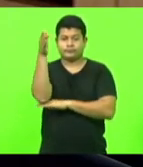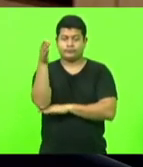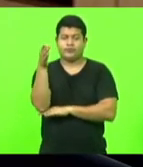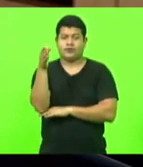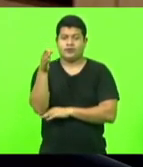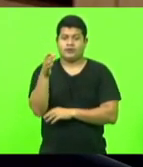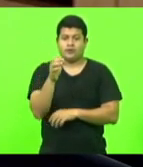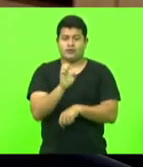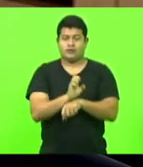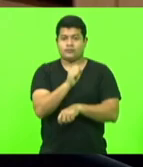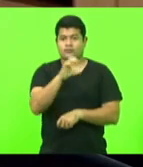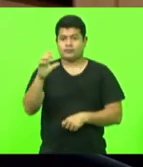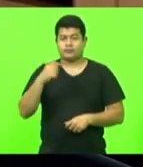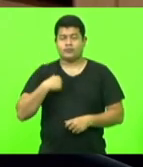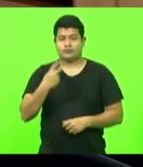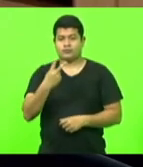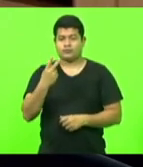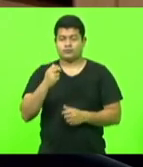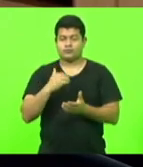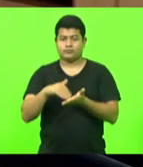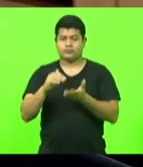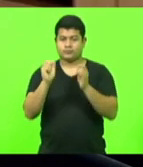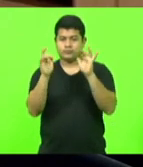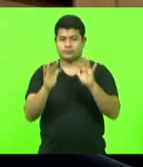segundo o secretário, lavrei a presente ata.